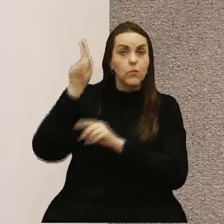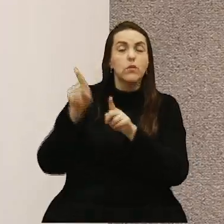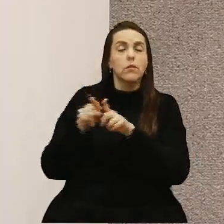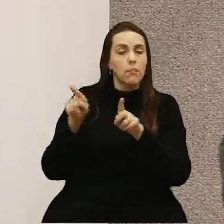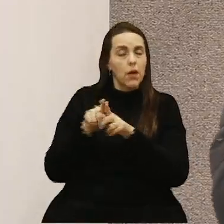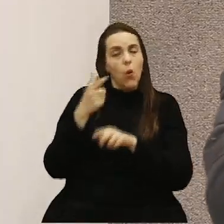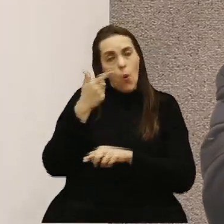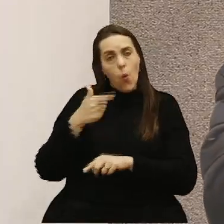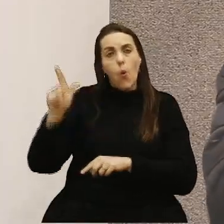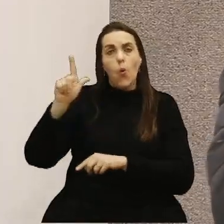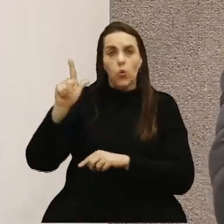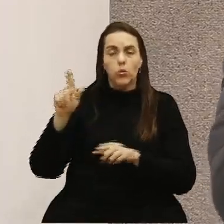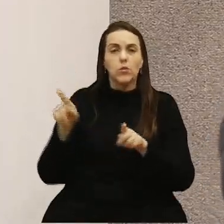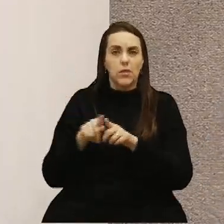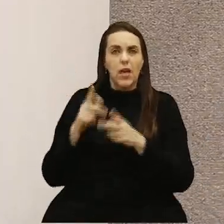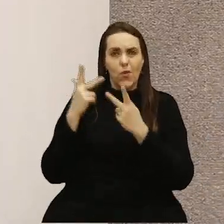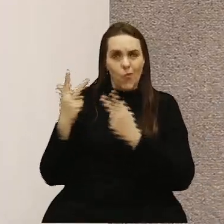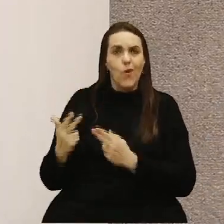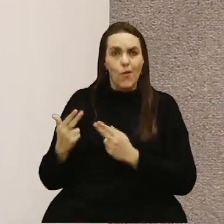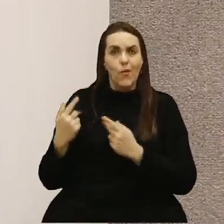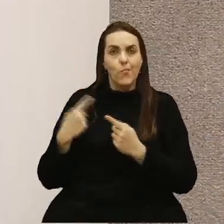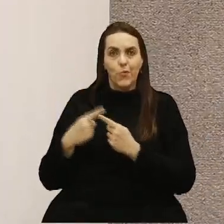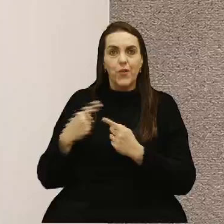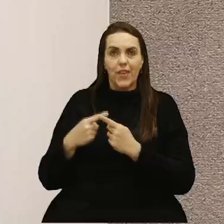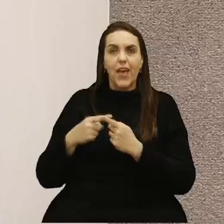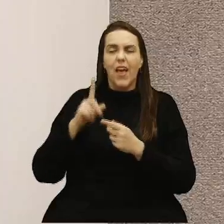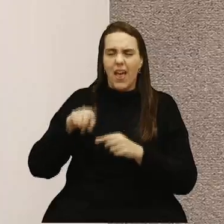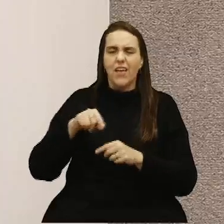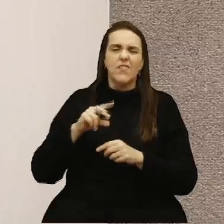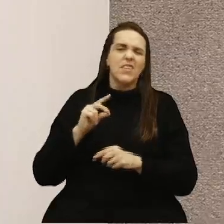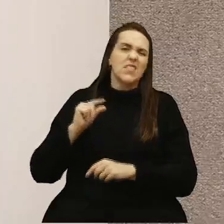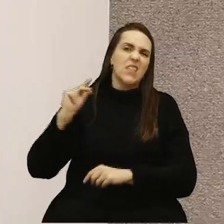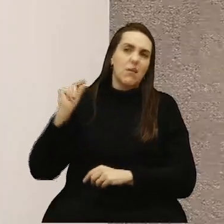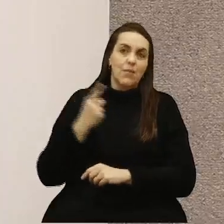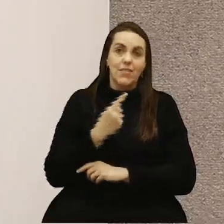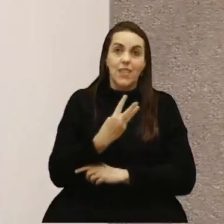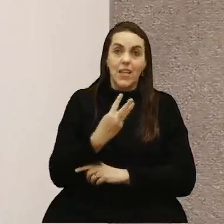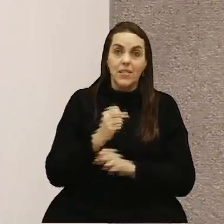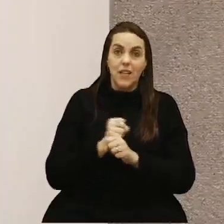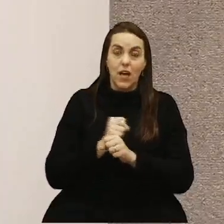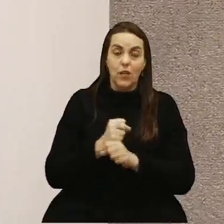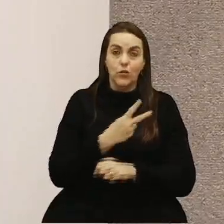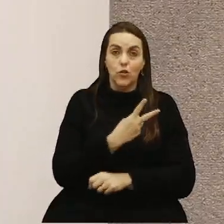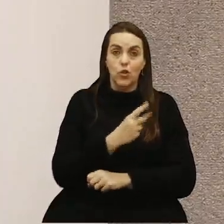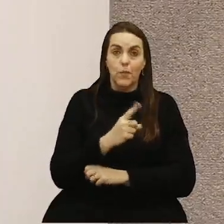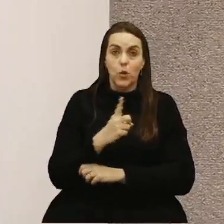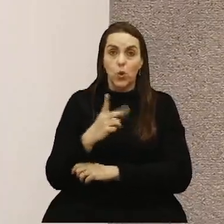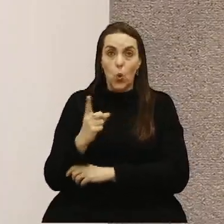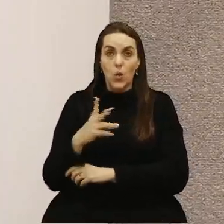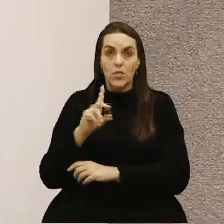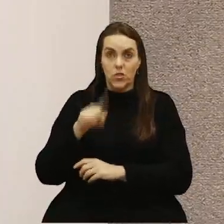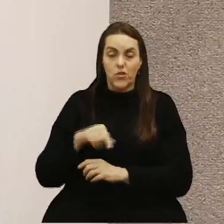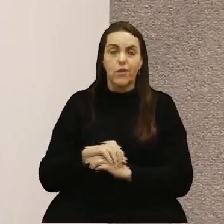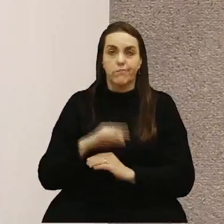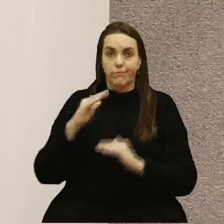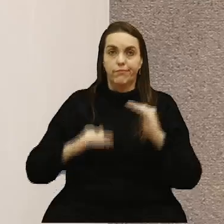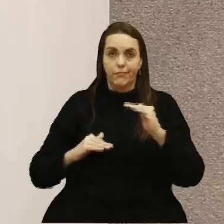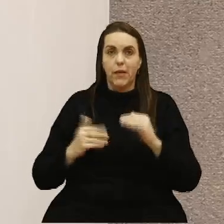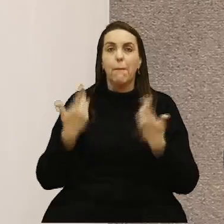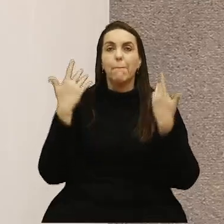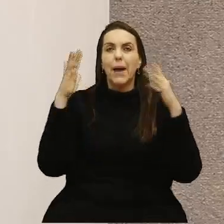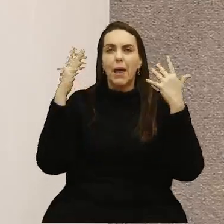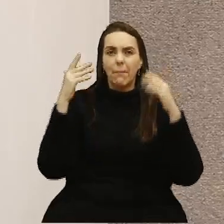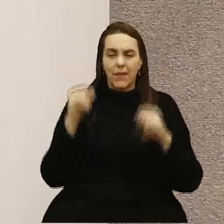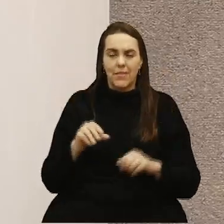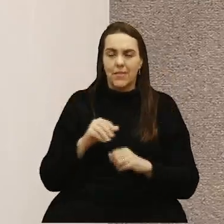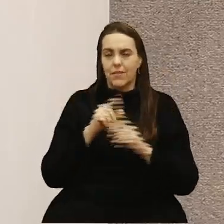chegado, fariam dessa forma, porque é uma distorção que já vai aí para 13 anos, desde 2012. Dito isso, então, parabenizar os servidores, aos colegas